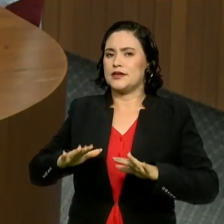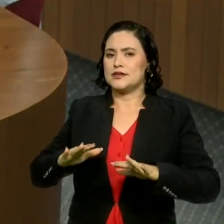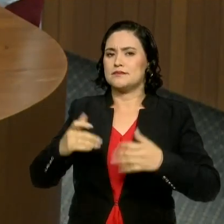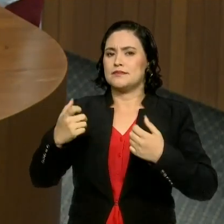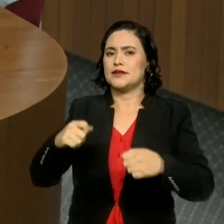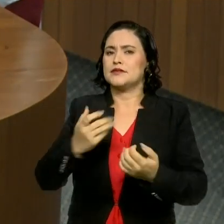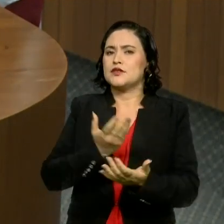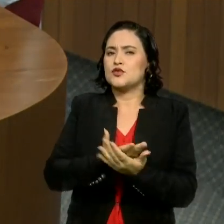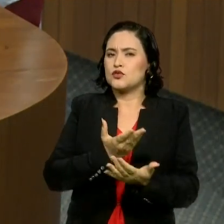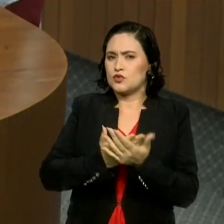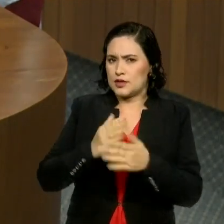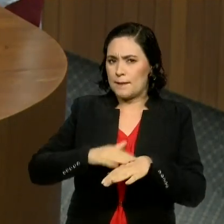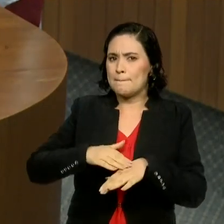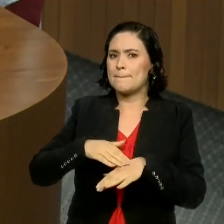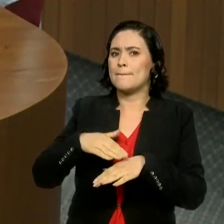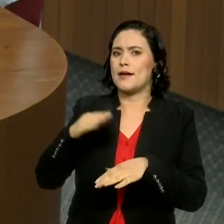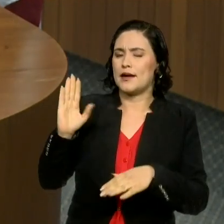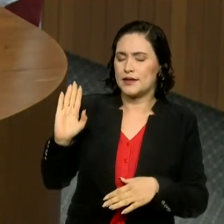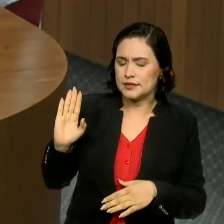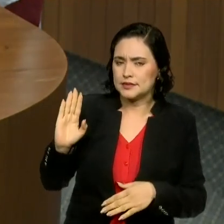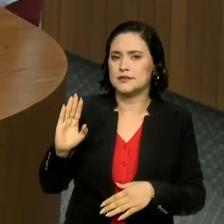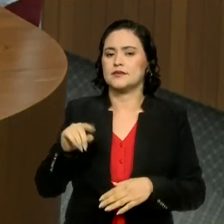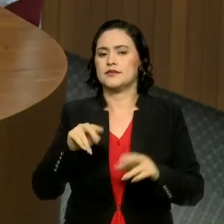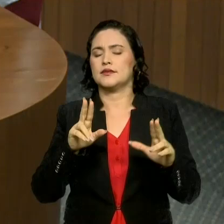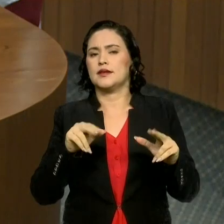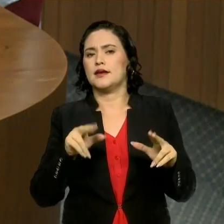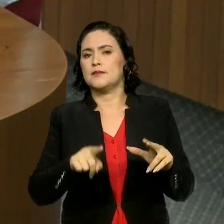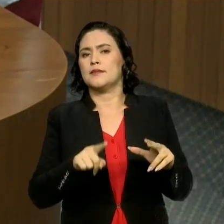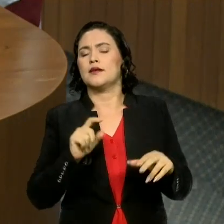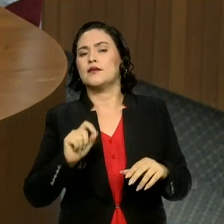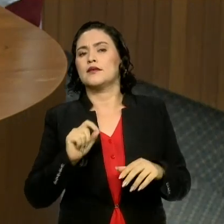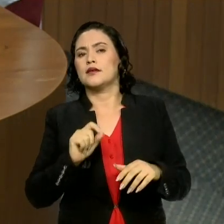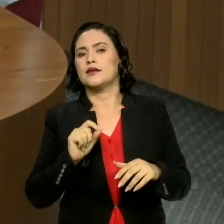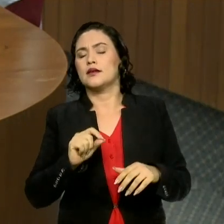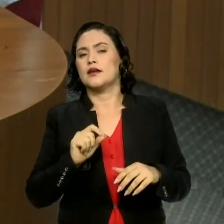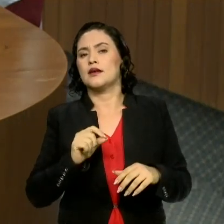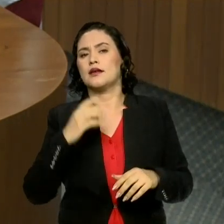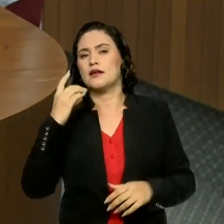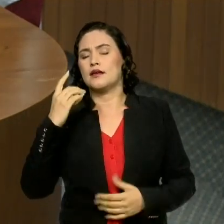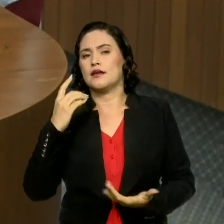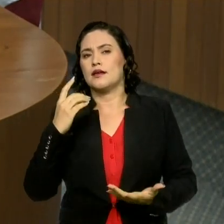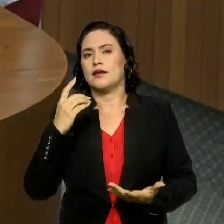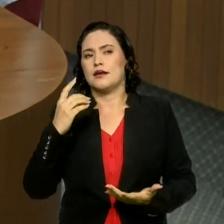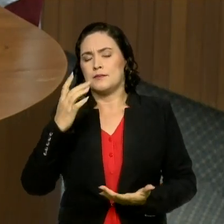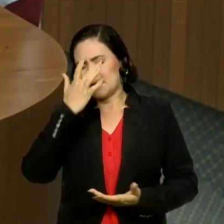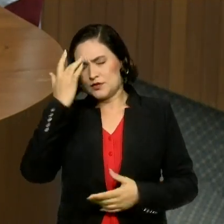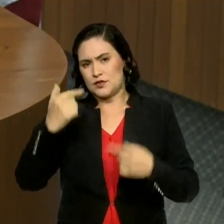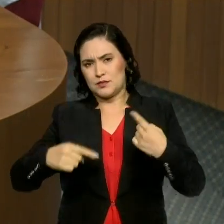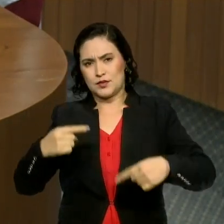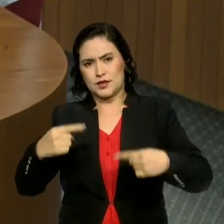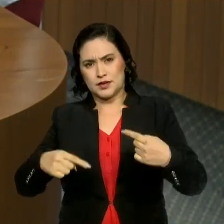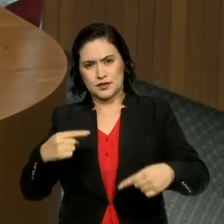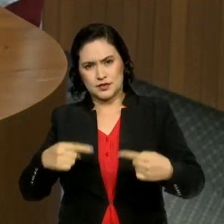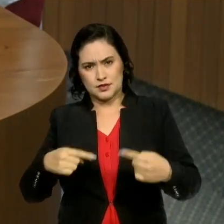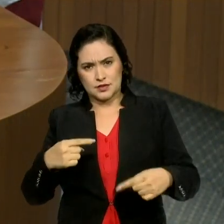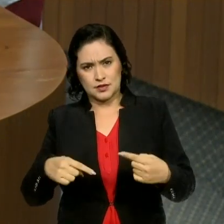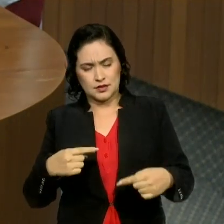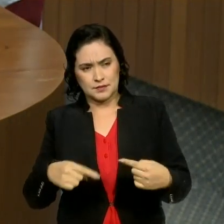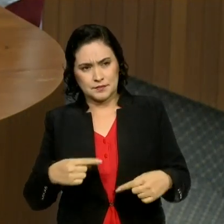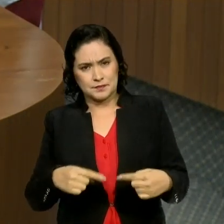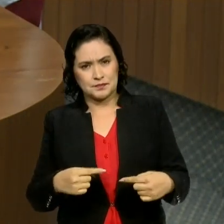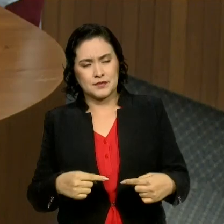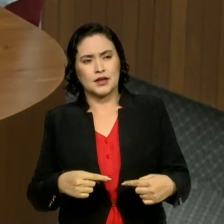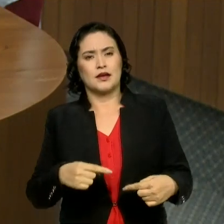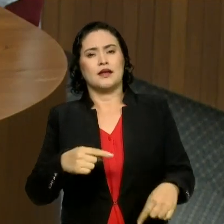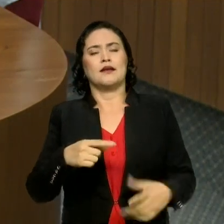tribuna. Não dá simplesmente para imputar. Peço, inclusive, à mesa. Fiz o requerimento à mesa, queria ver respondido se sim ou se